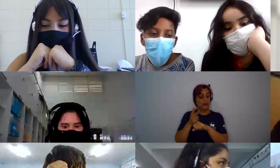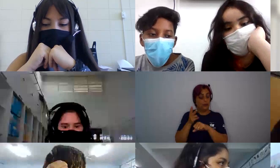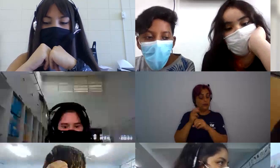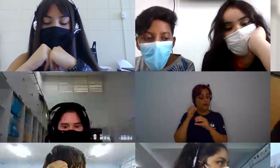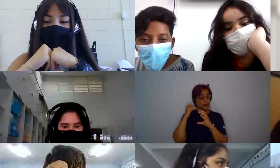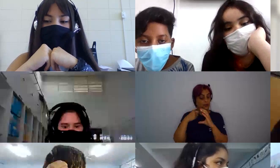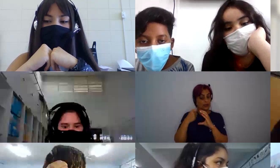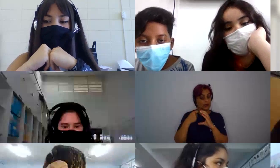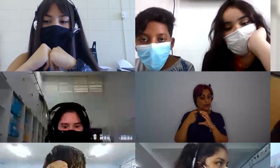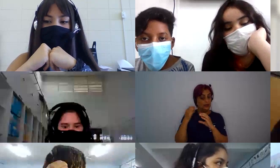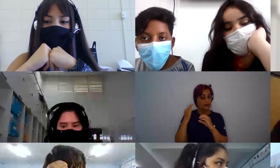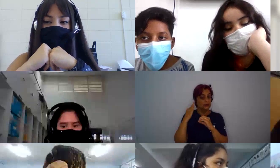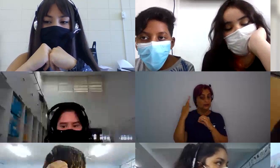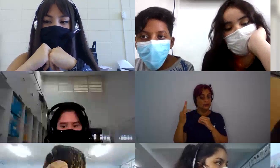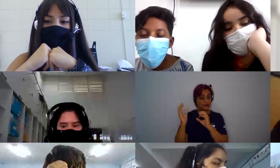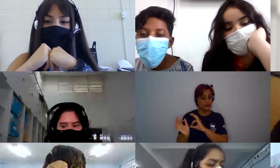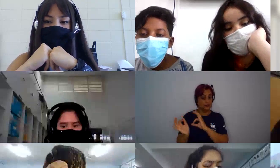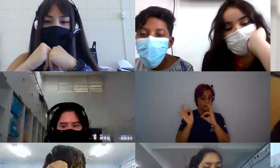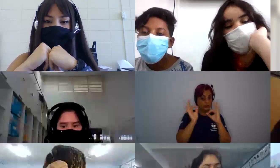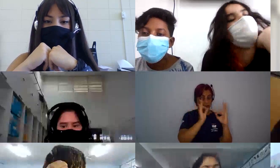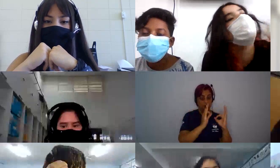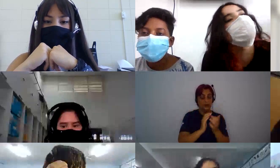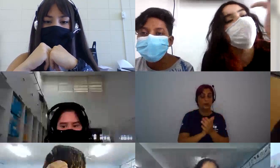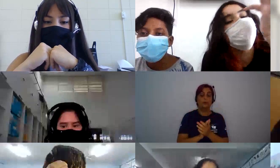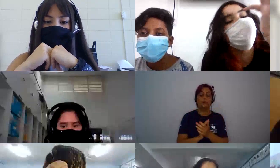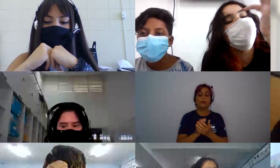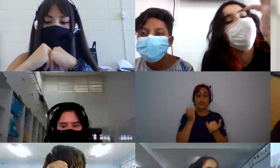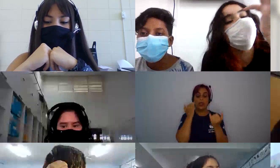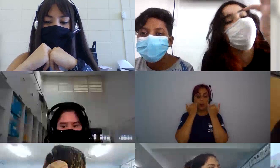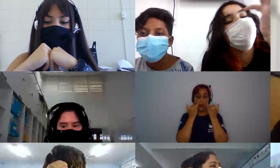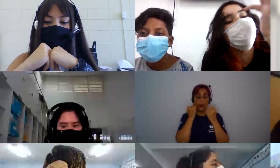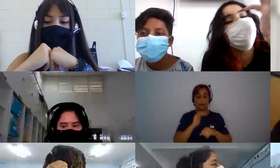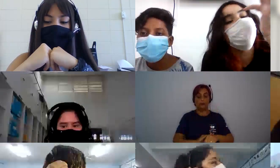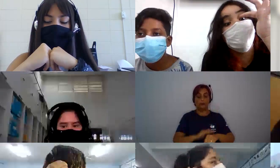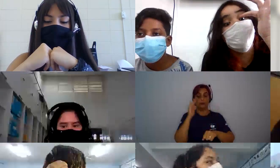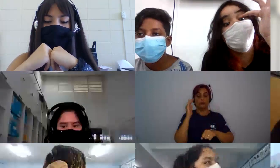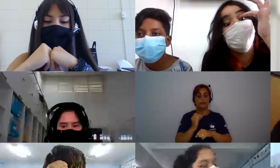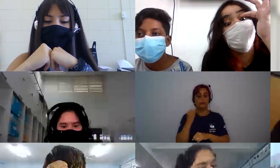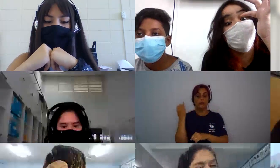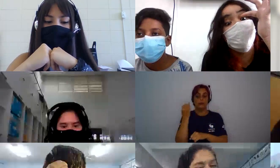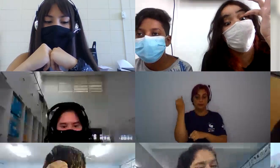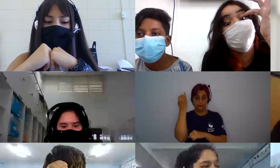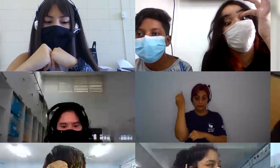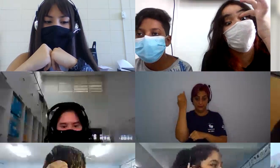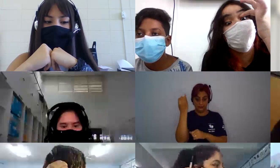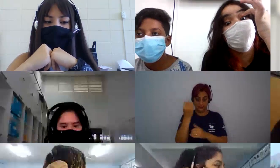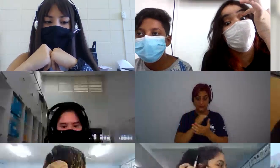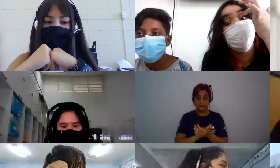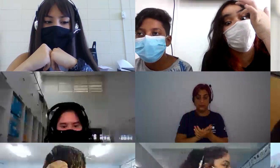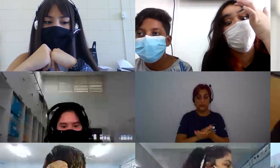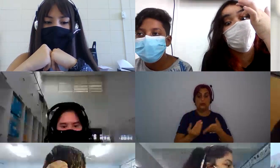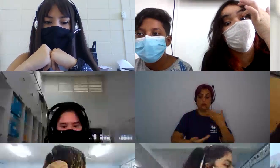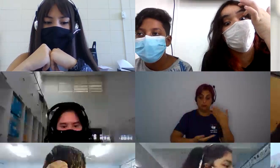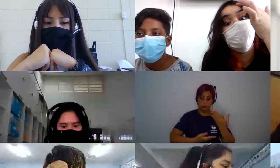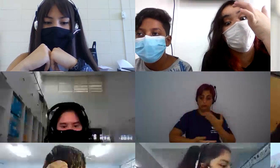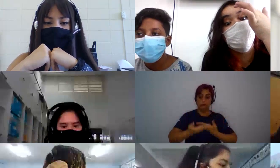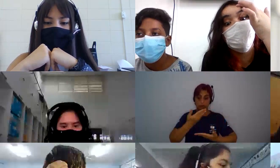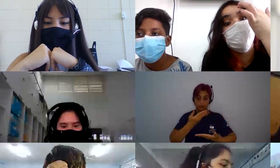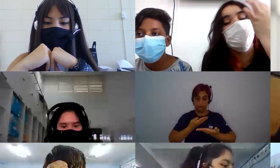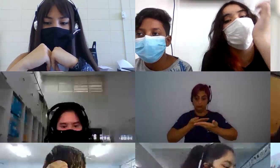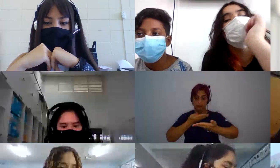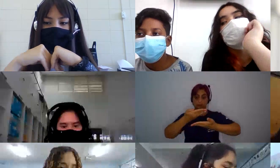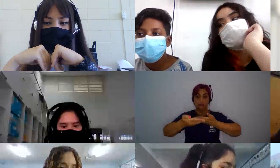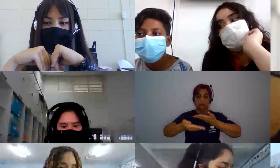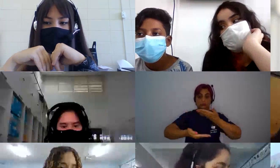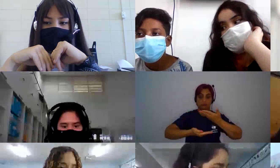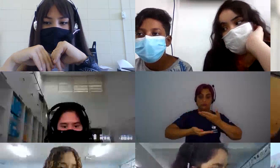assistir, talvez a informação mais importante que eu queria dividir com vocês, ou eu gostaria que vocês dividissem comigo, dividissem com